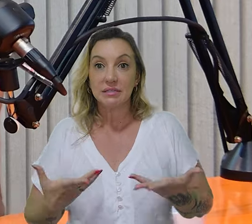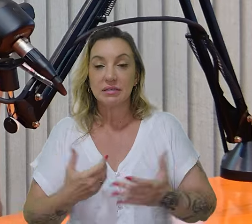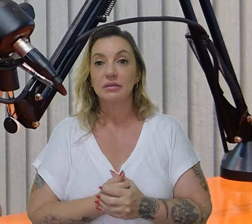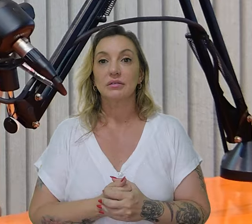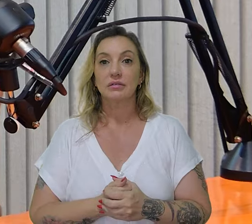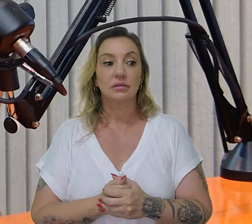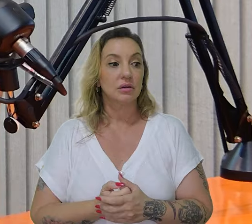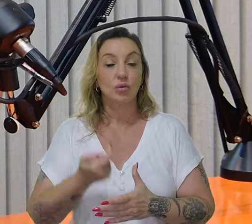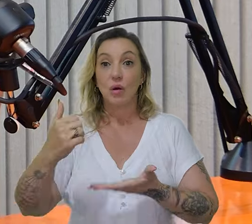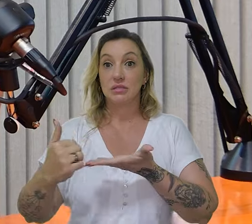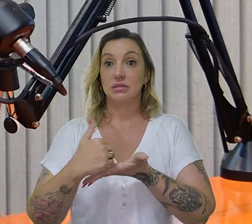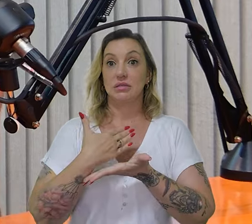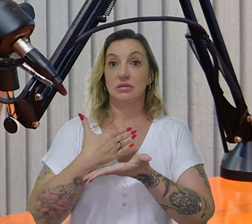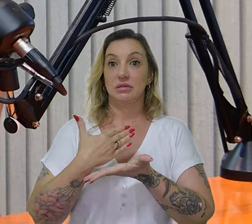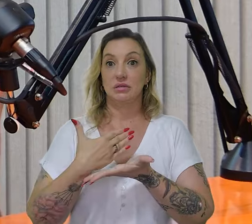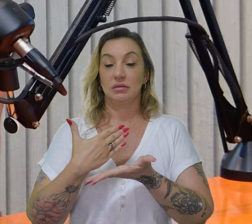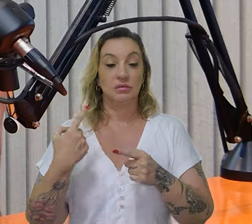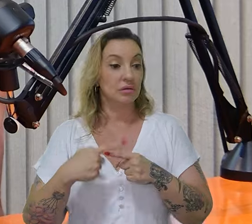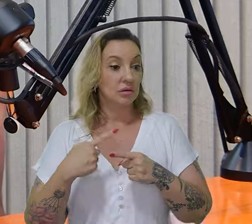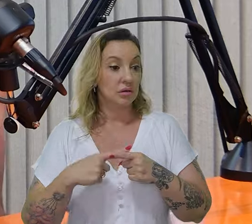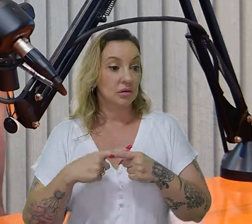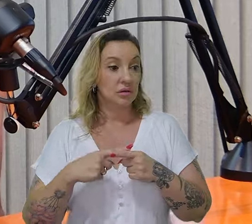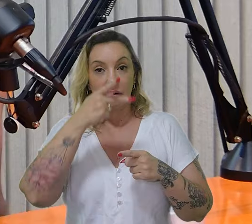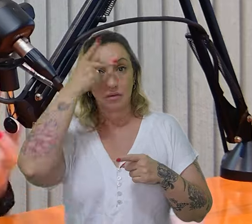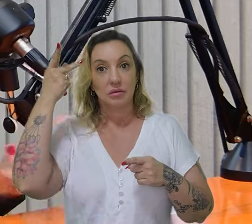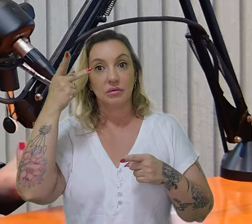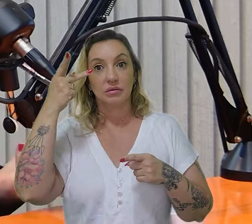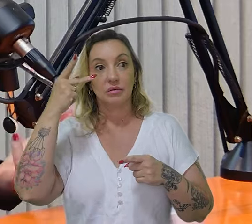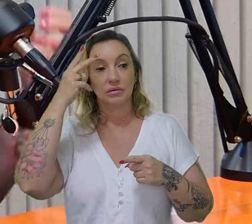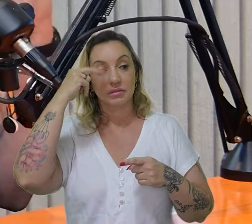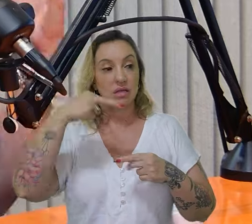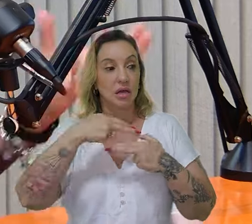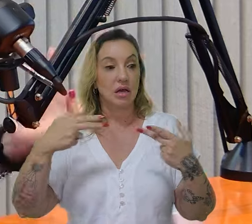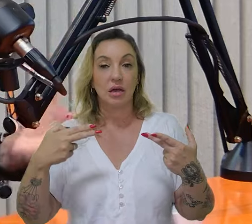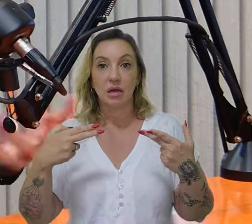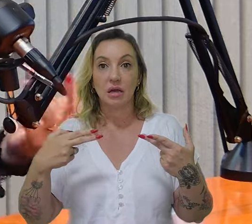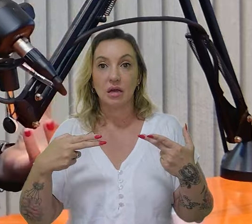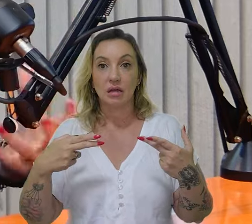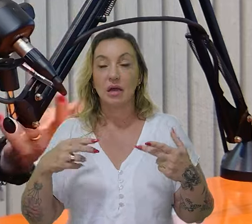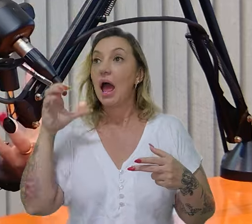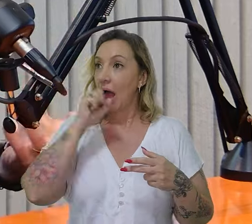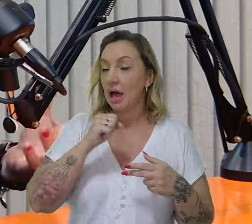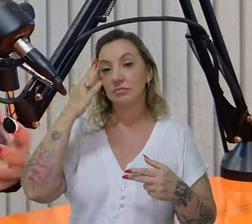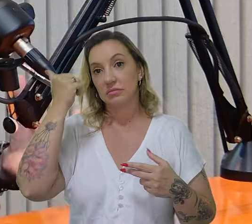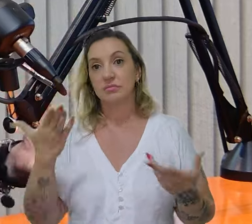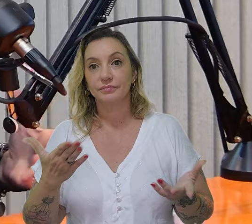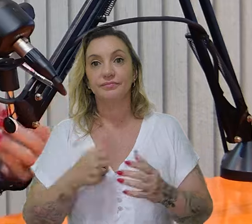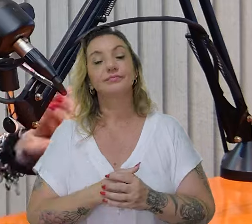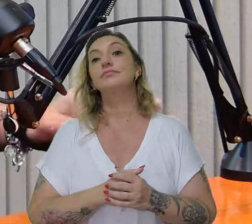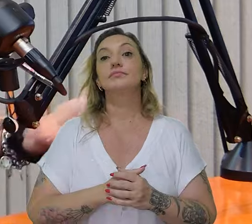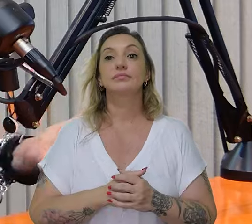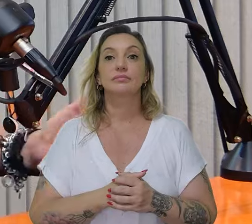sim e eu quase fui mandada embora porque eu não sou uma pessoa que sem recurso né Eu sou uma pessoa rápida assim eu não não